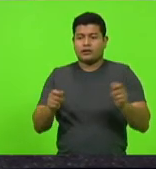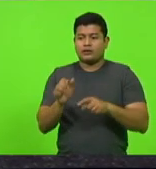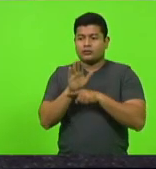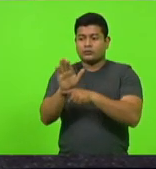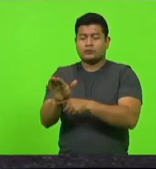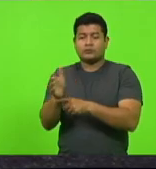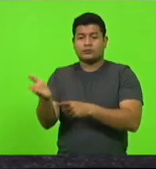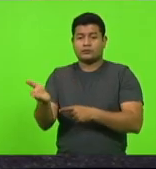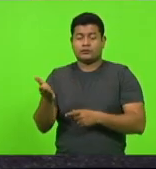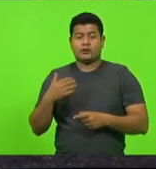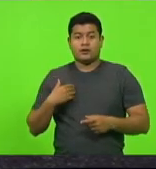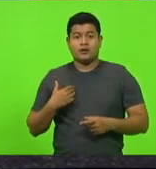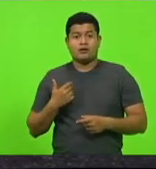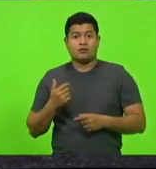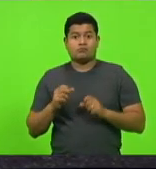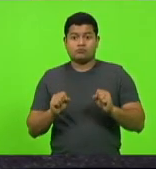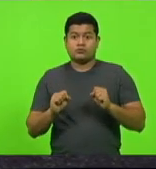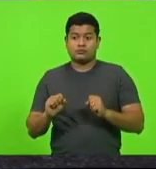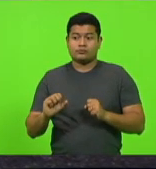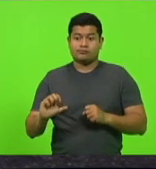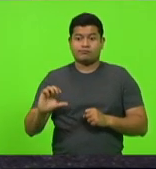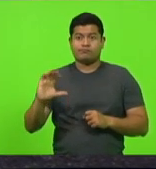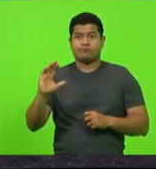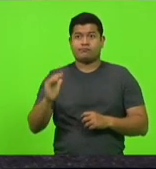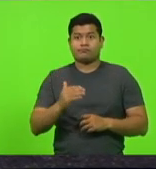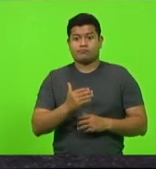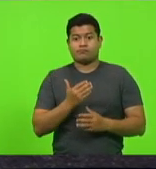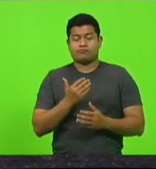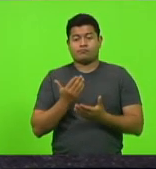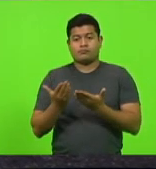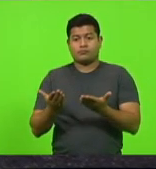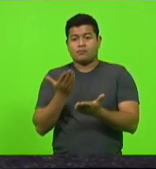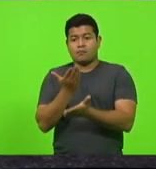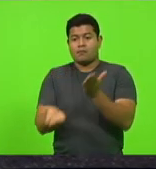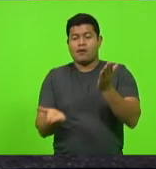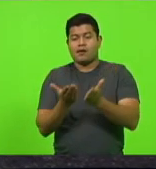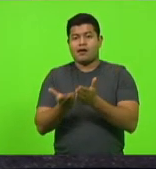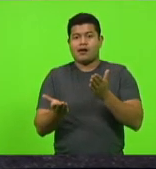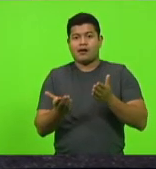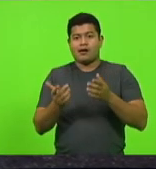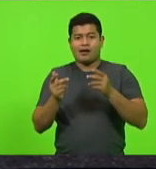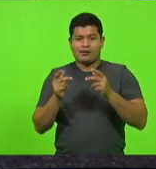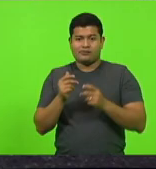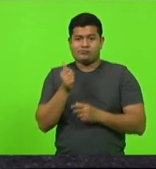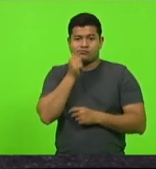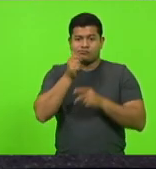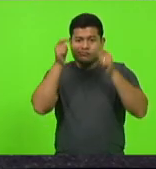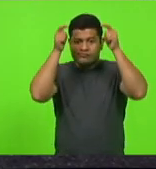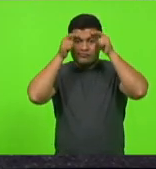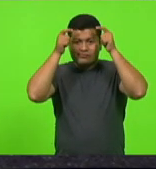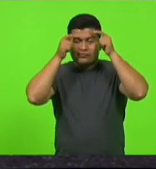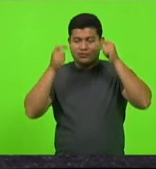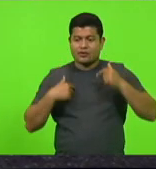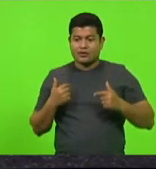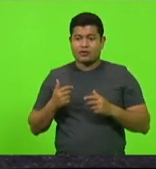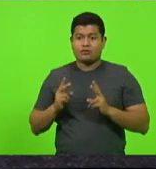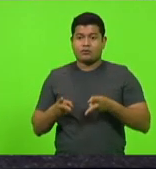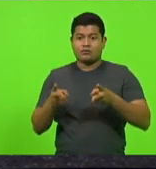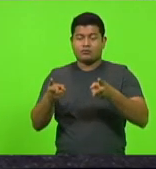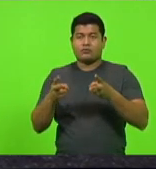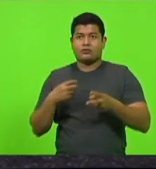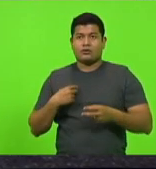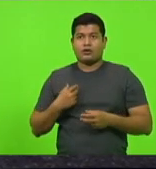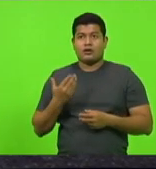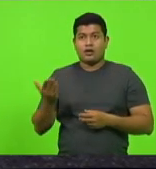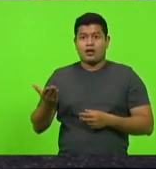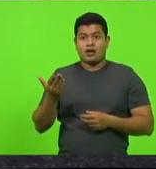então perder a rainha, para que ele pudesse continuar no seu império. E aí o rei, entendendo